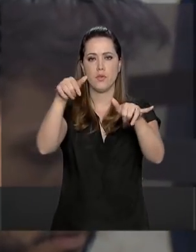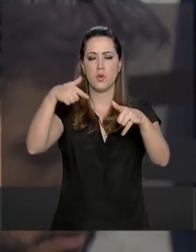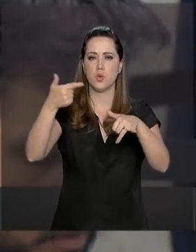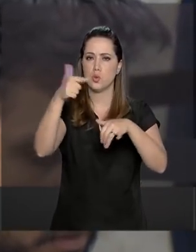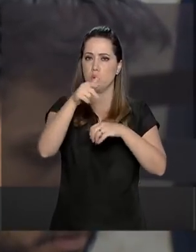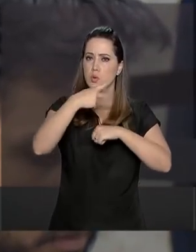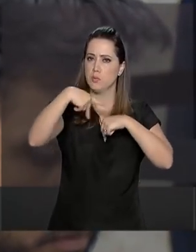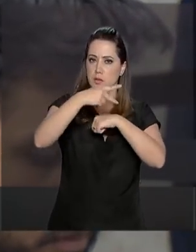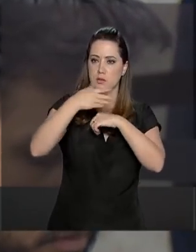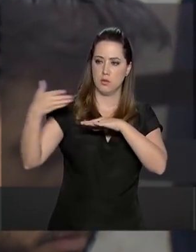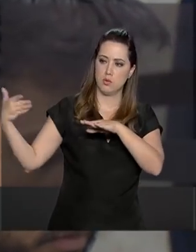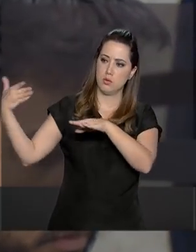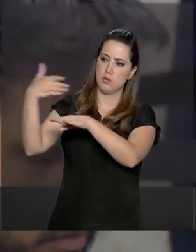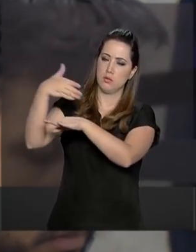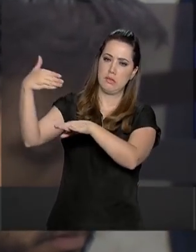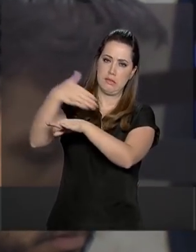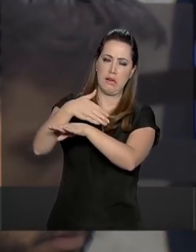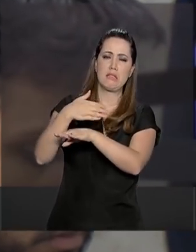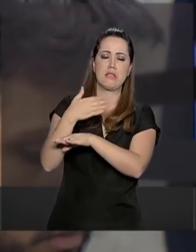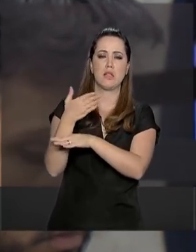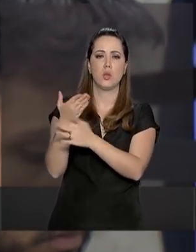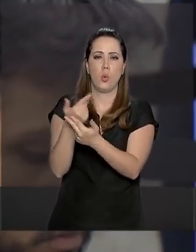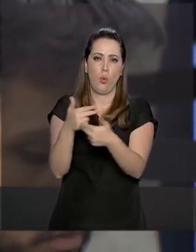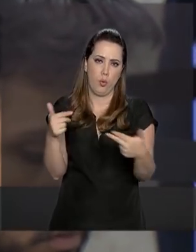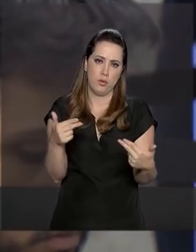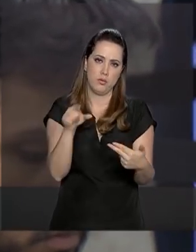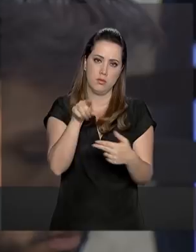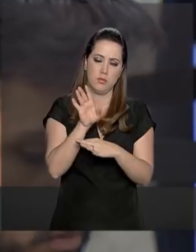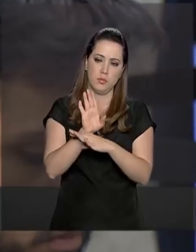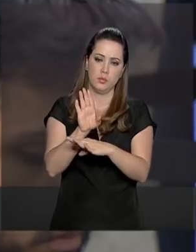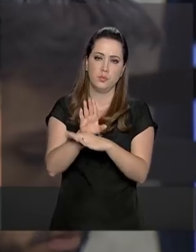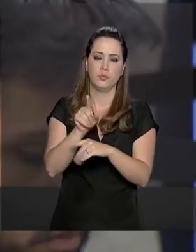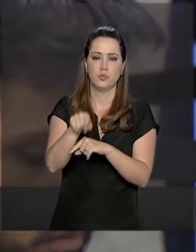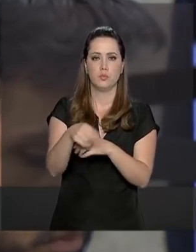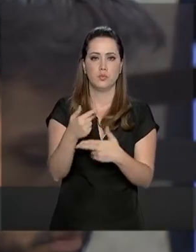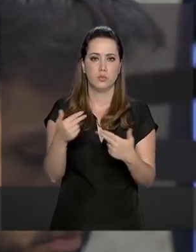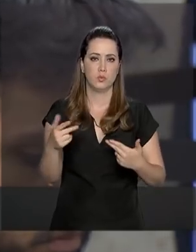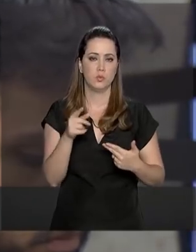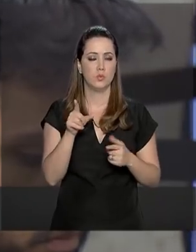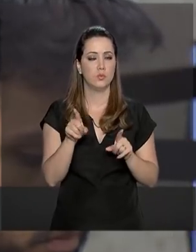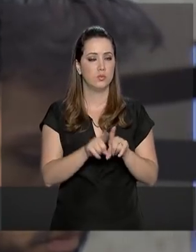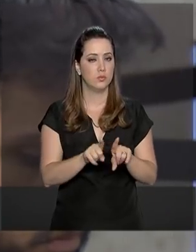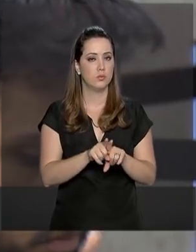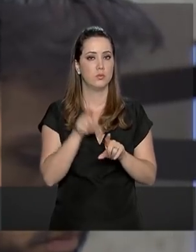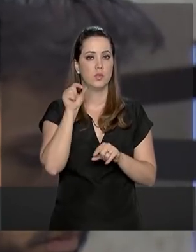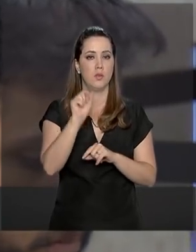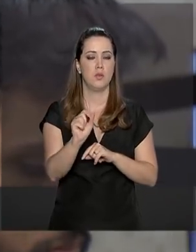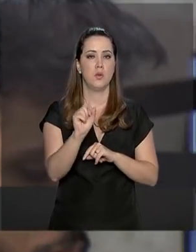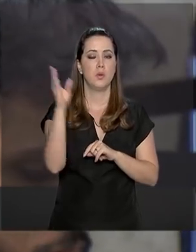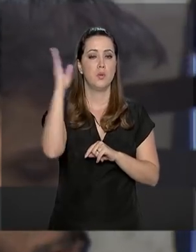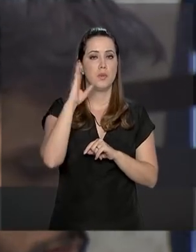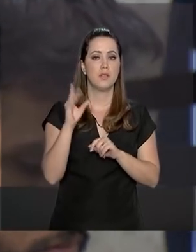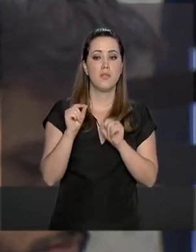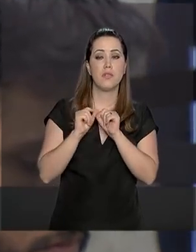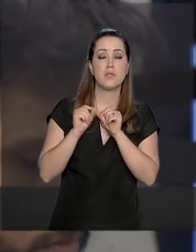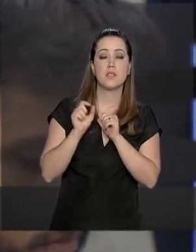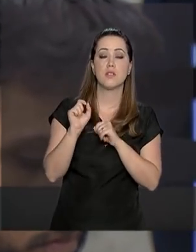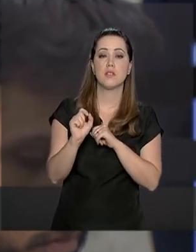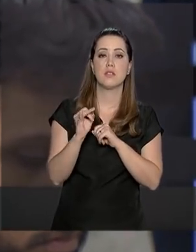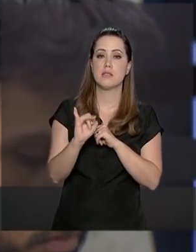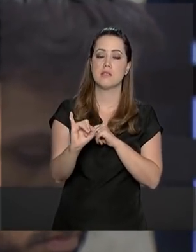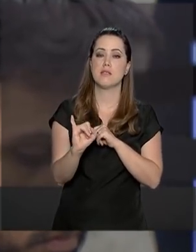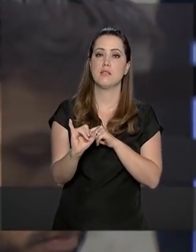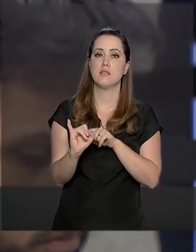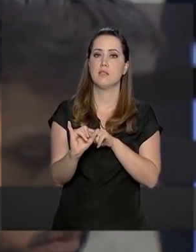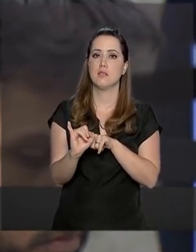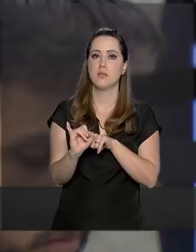outros países que vão trazer é esse tipo de mantimentos e o que o brasil vai fazer caso